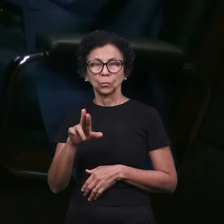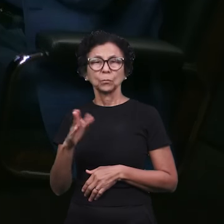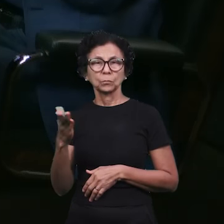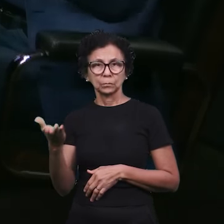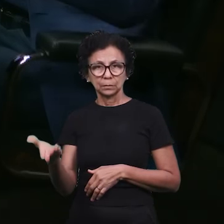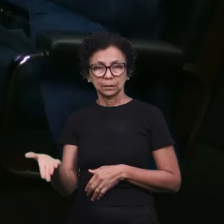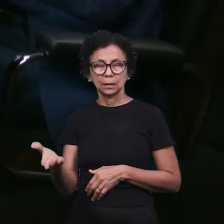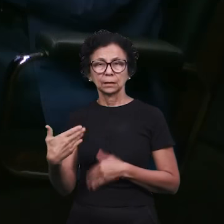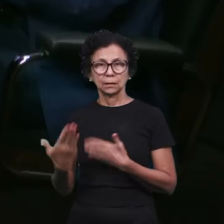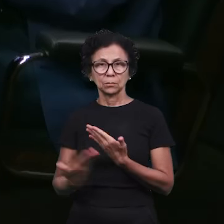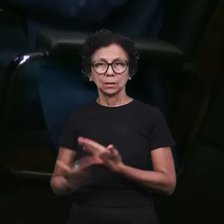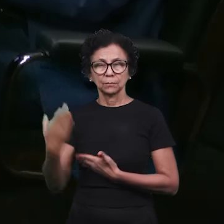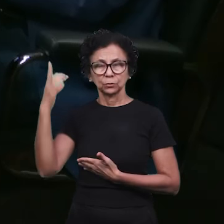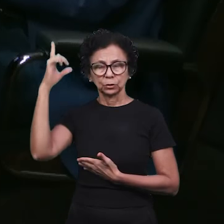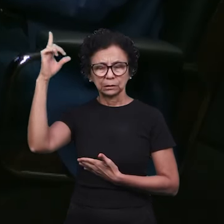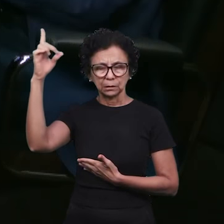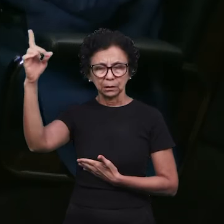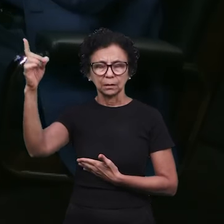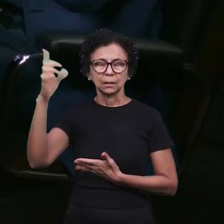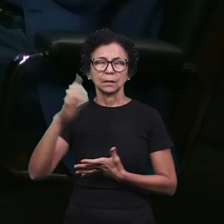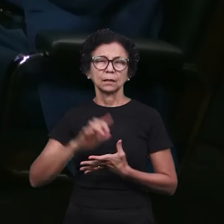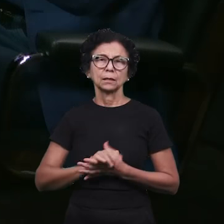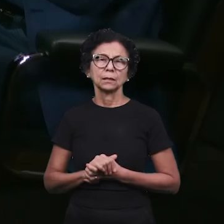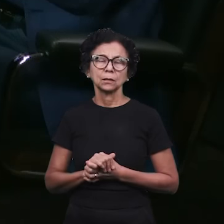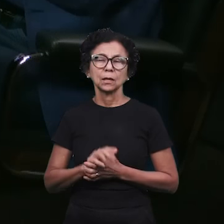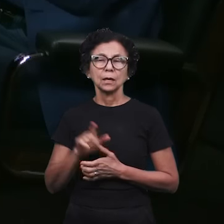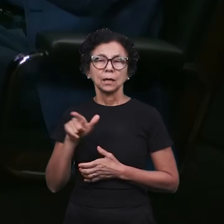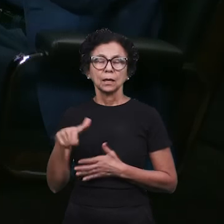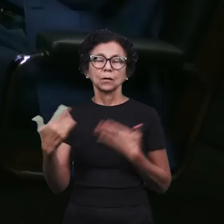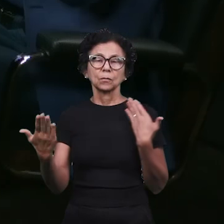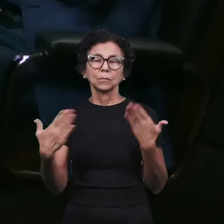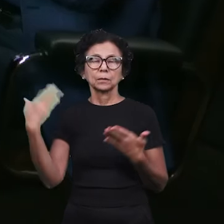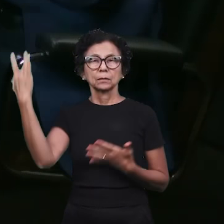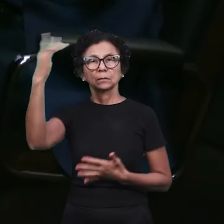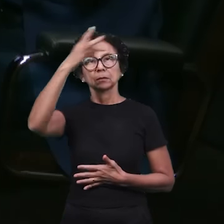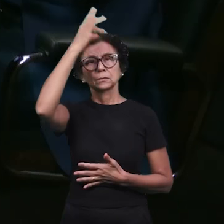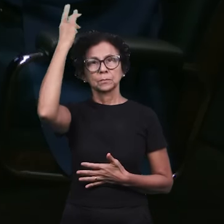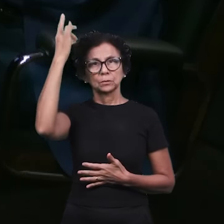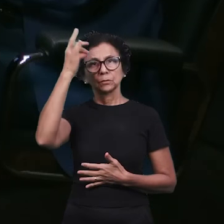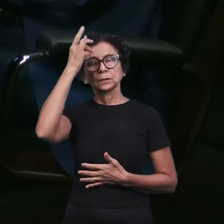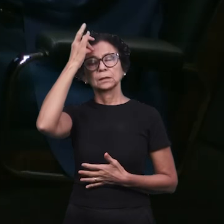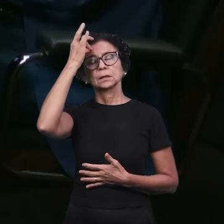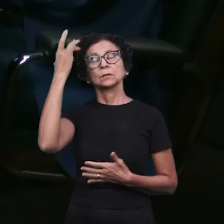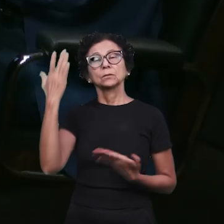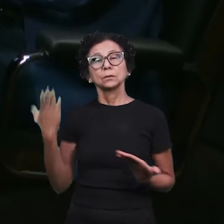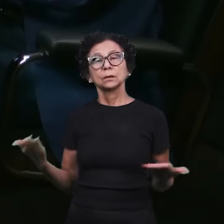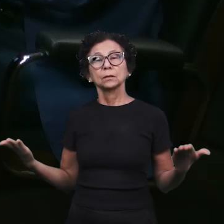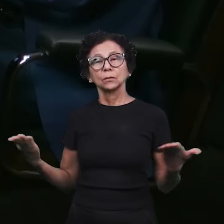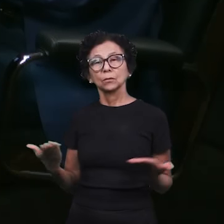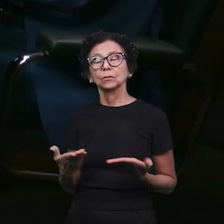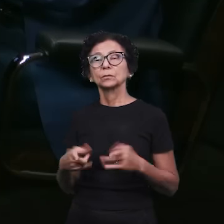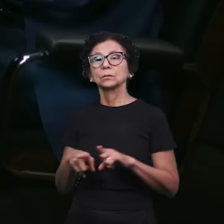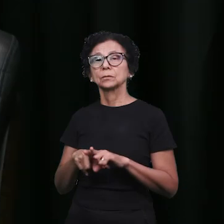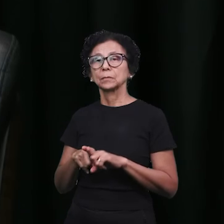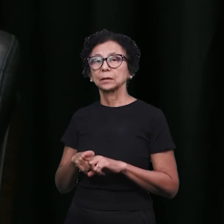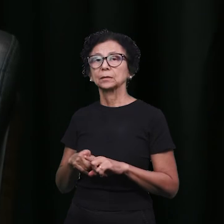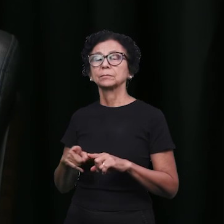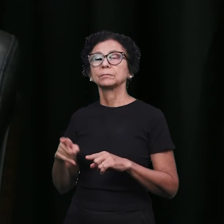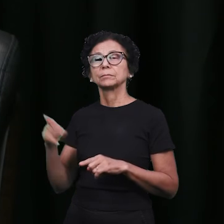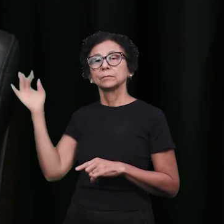A ênfase da igreja, o que prevalece na igreja é o Espírito Santo, é a obra do Espírito, né?